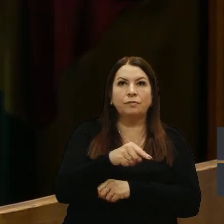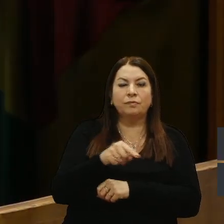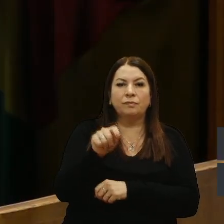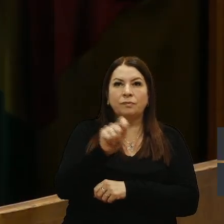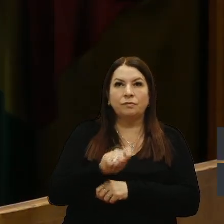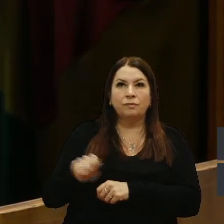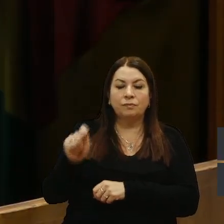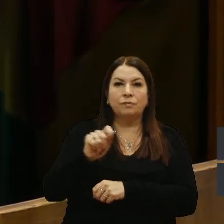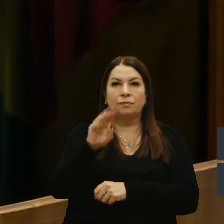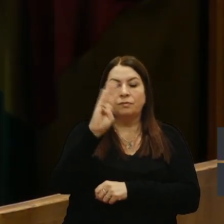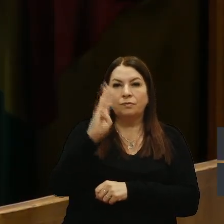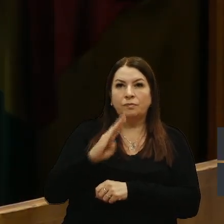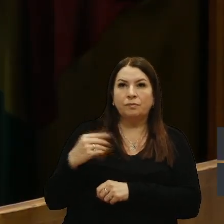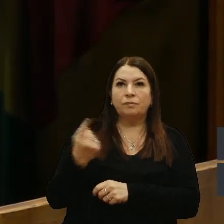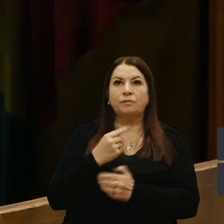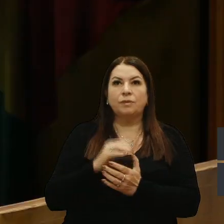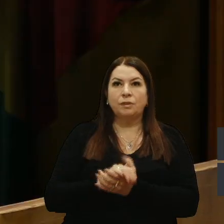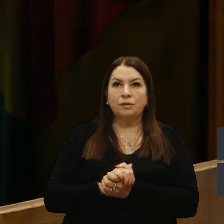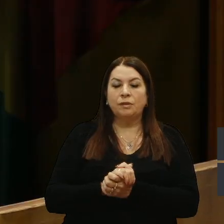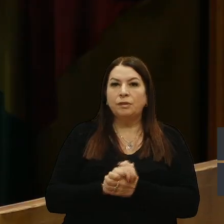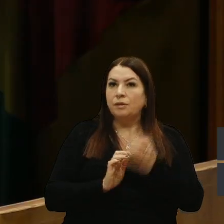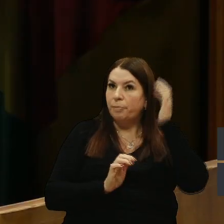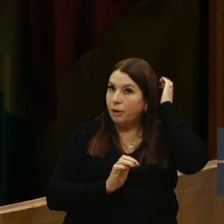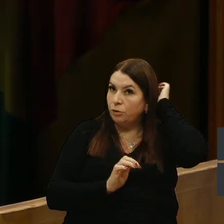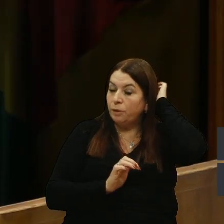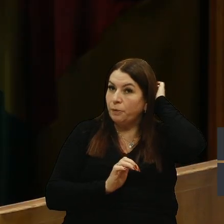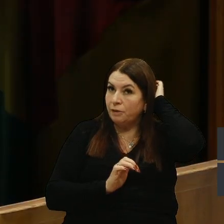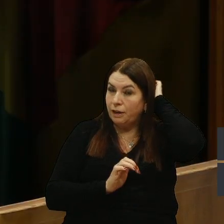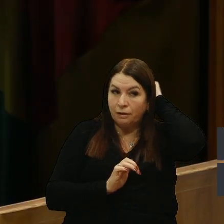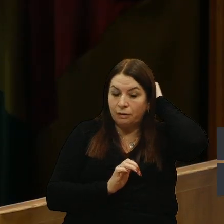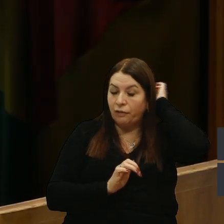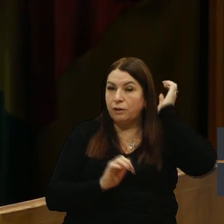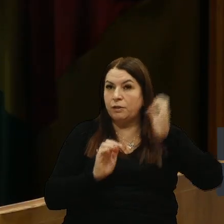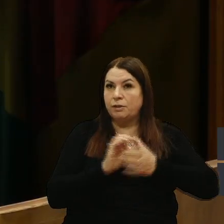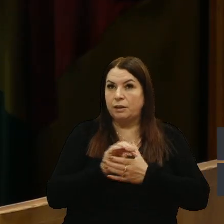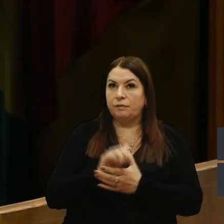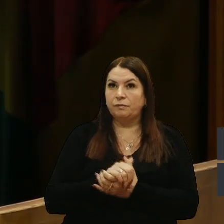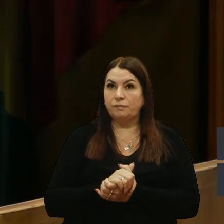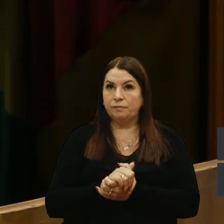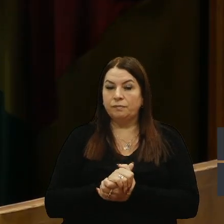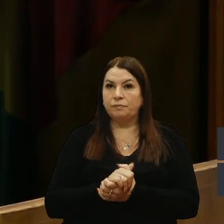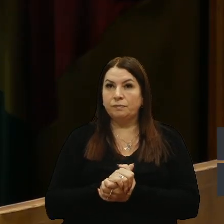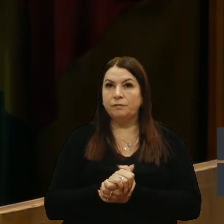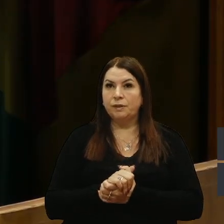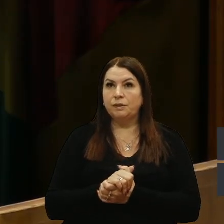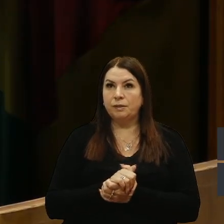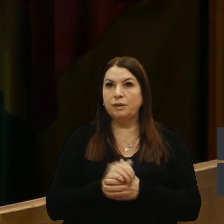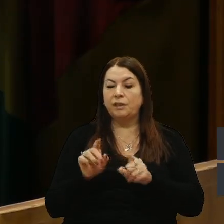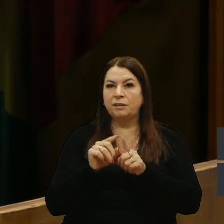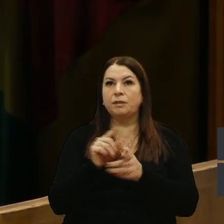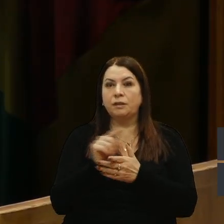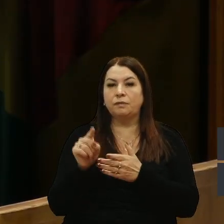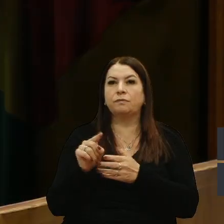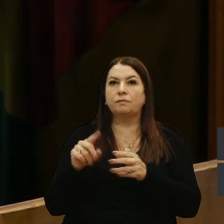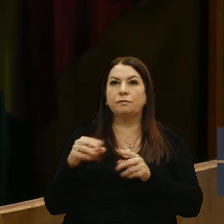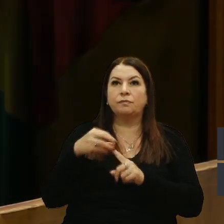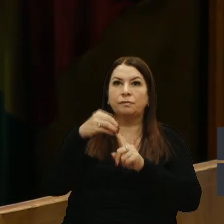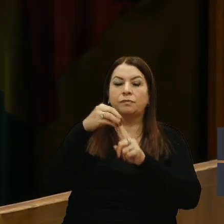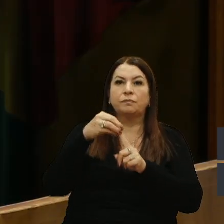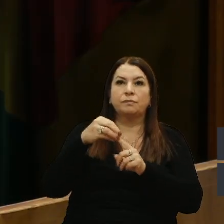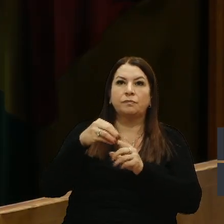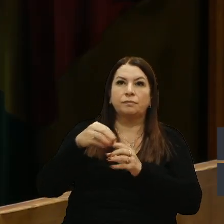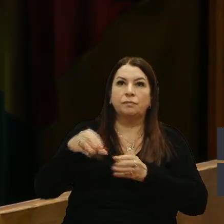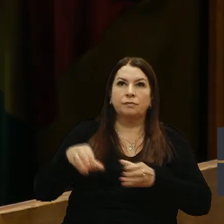Associação Nacional daqueles que defendem, né, os serviços municipais de